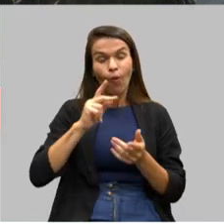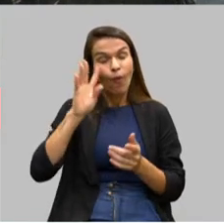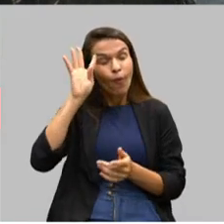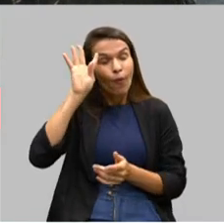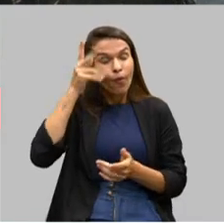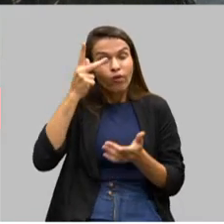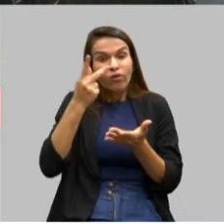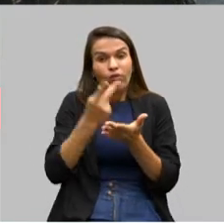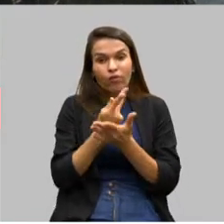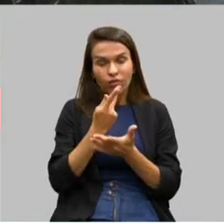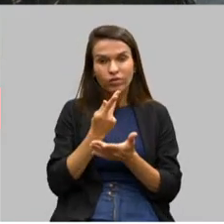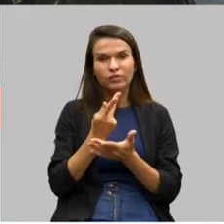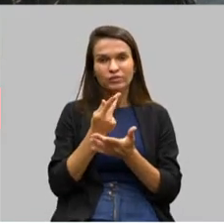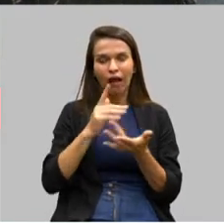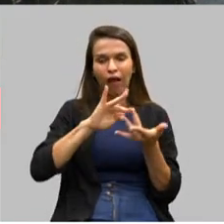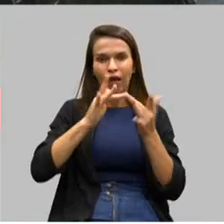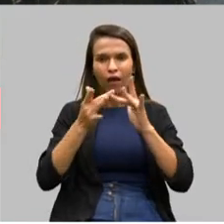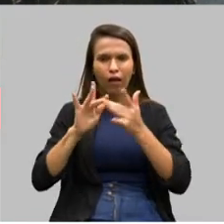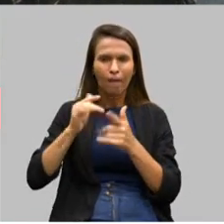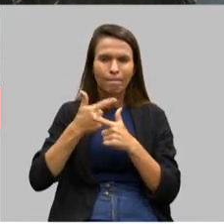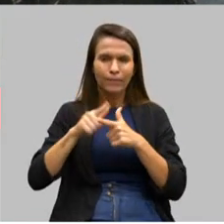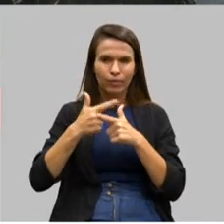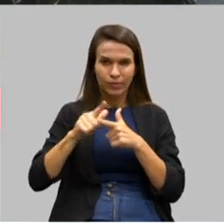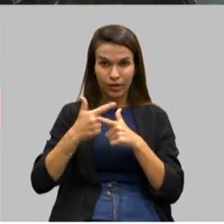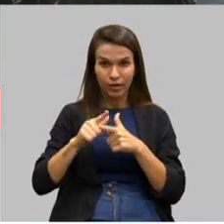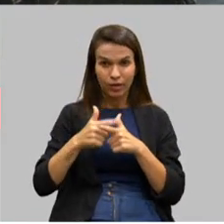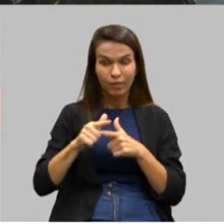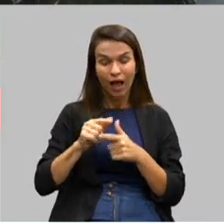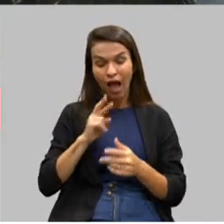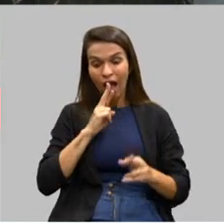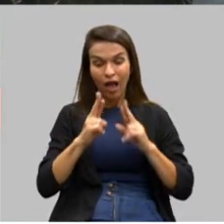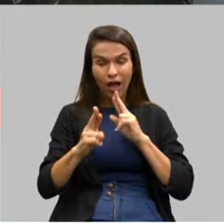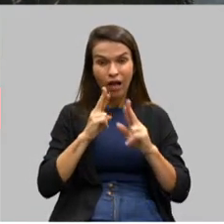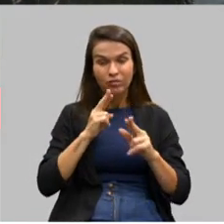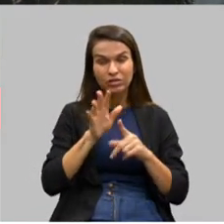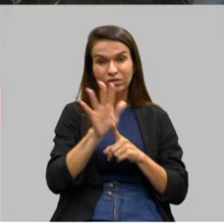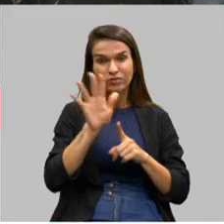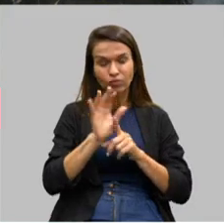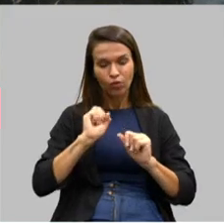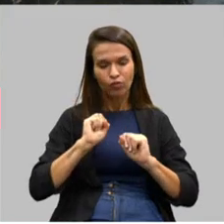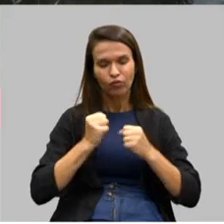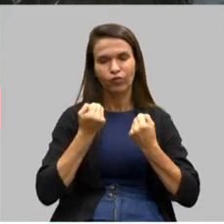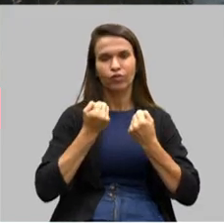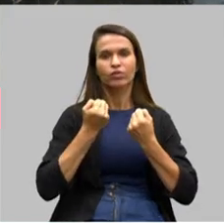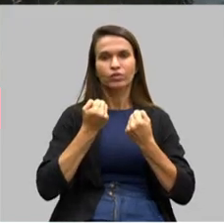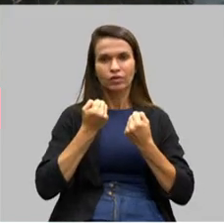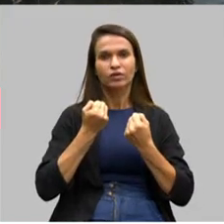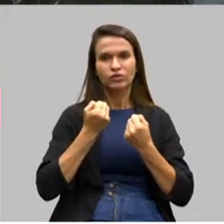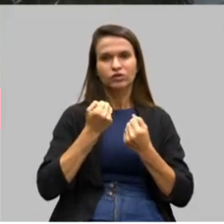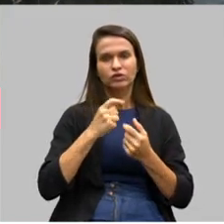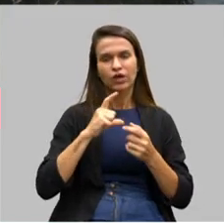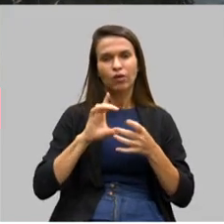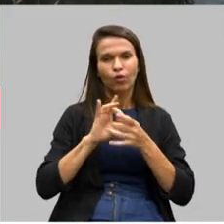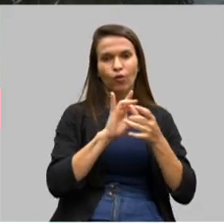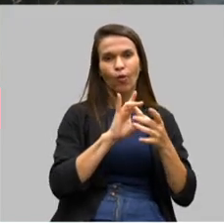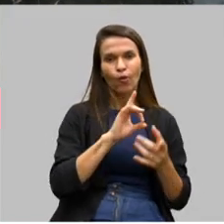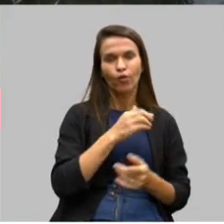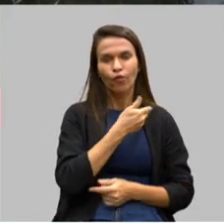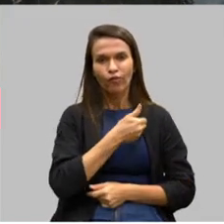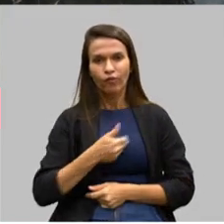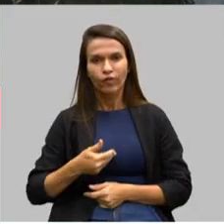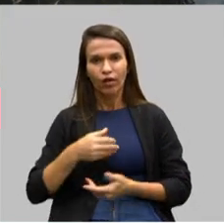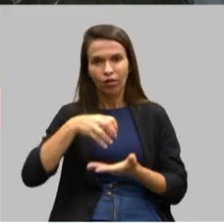uma teia interconectada de problemas, as respostas demandam esforços coordenados entre o governo, o setor privado